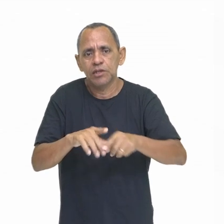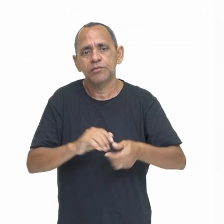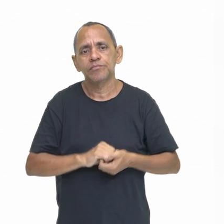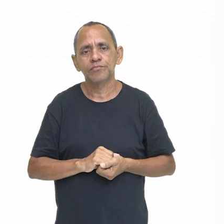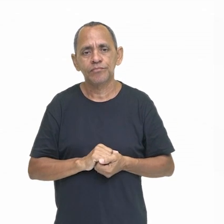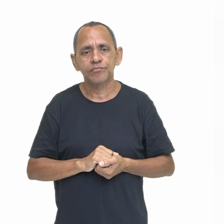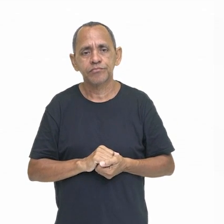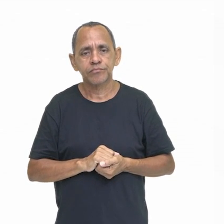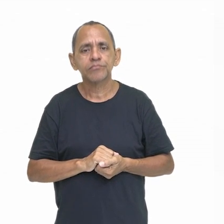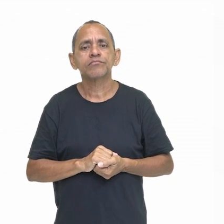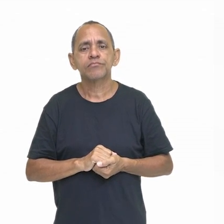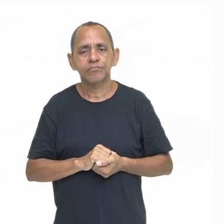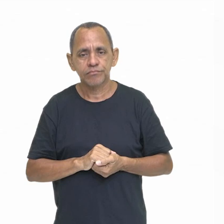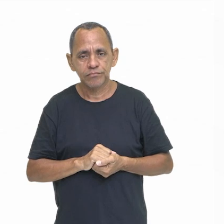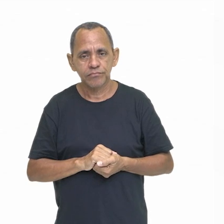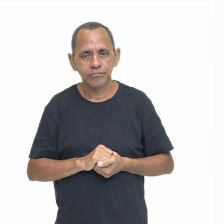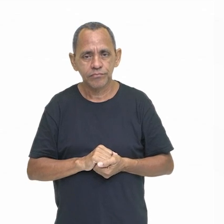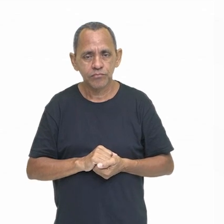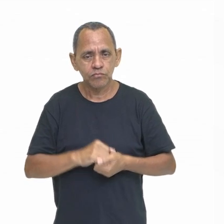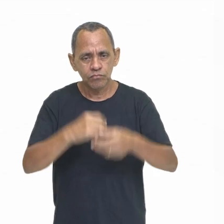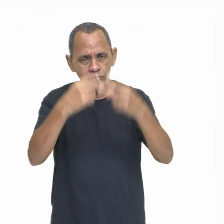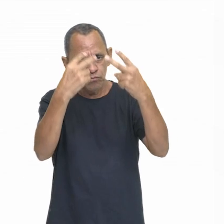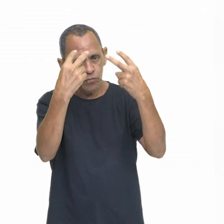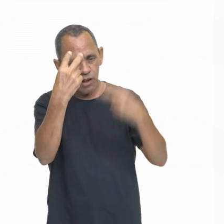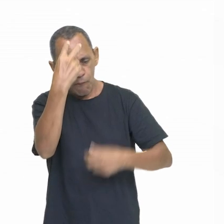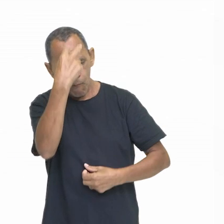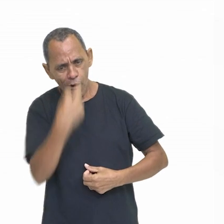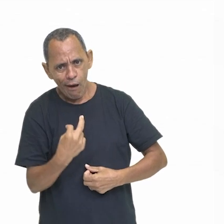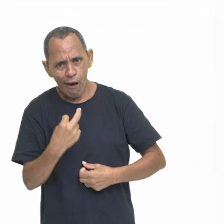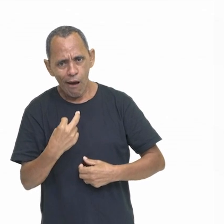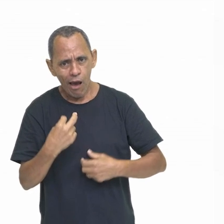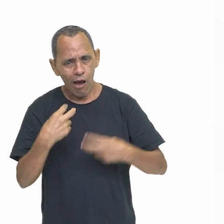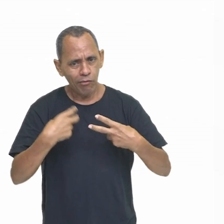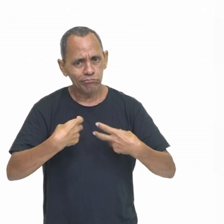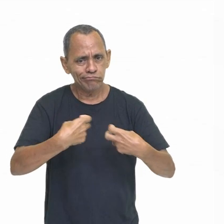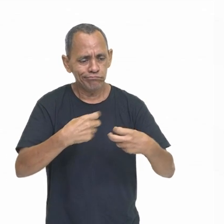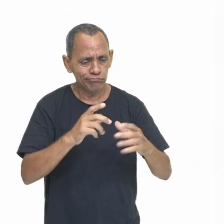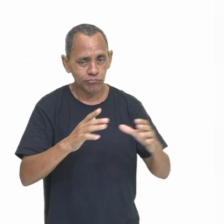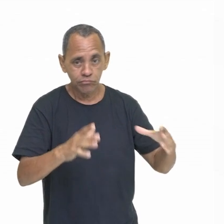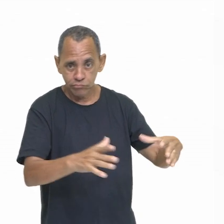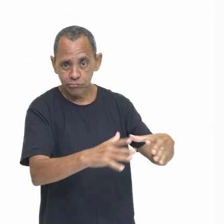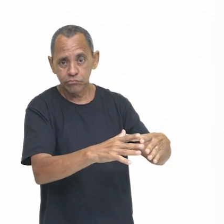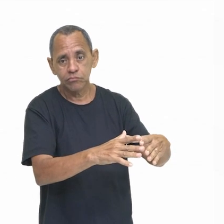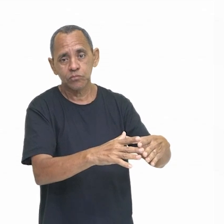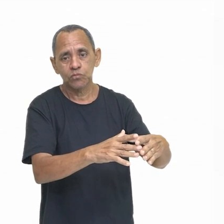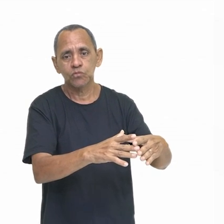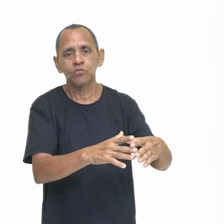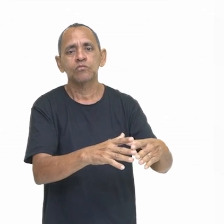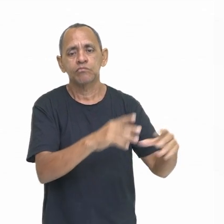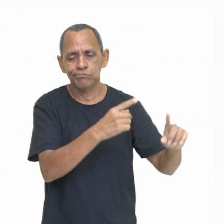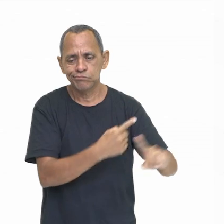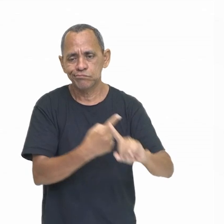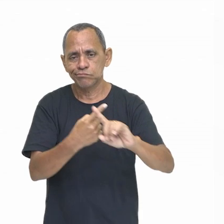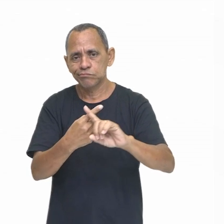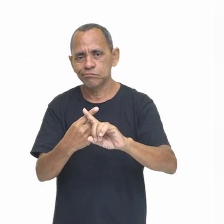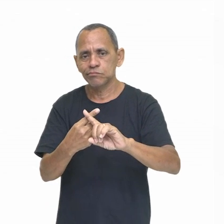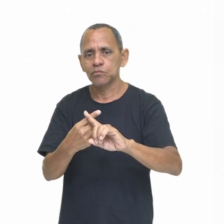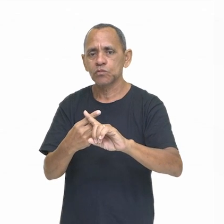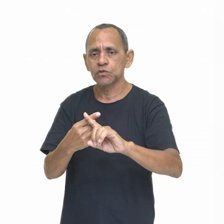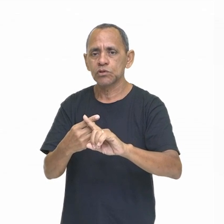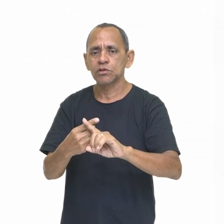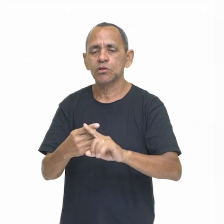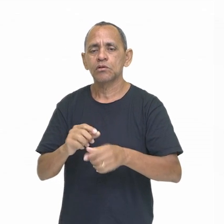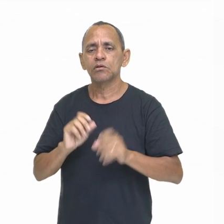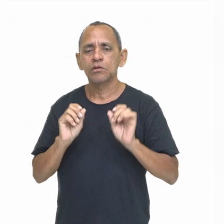versus respeito. E aí se dá dessa seguinte forma, de acordo com